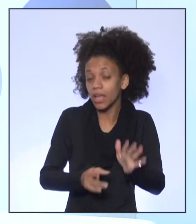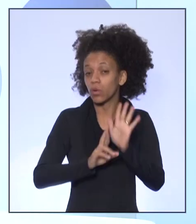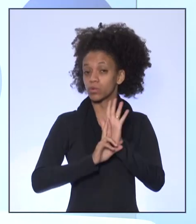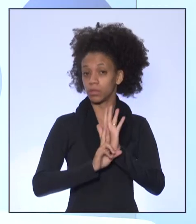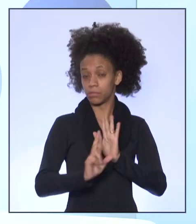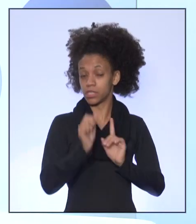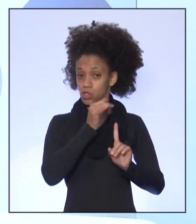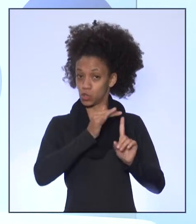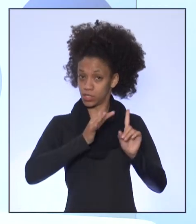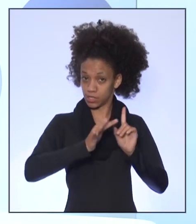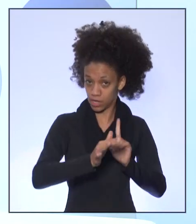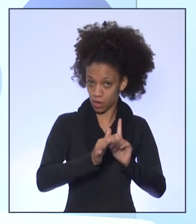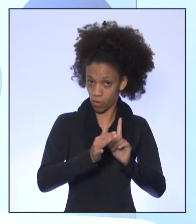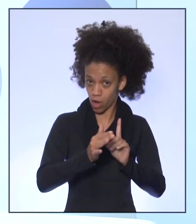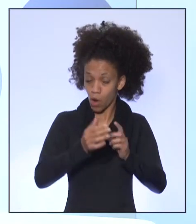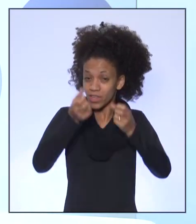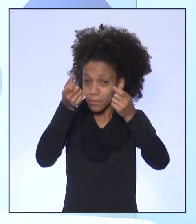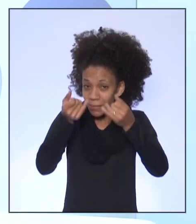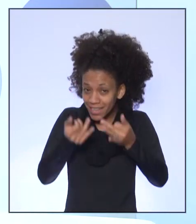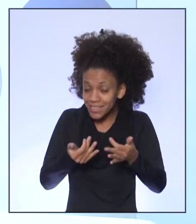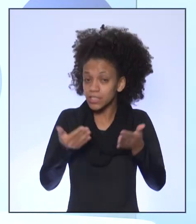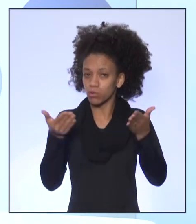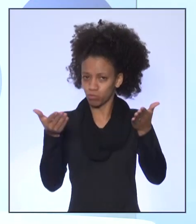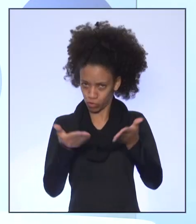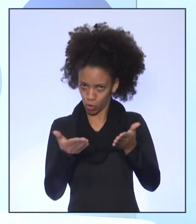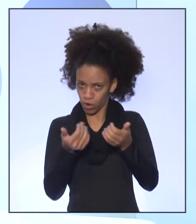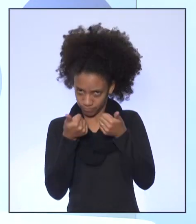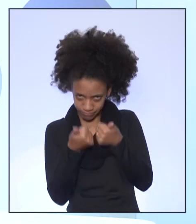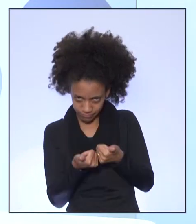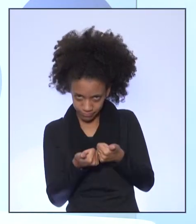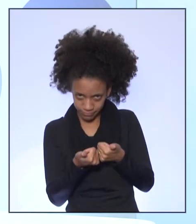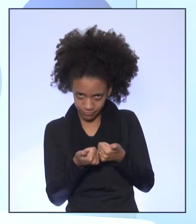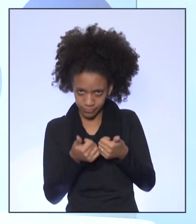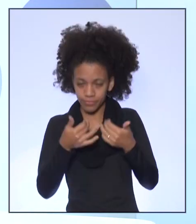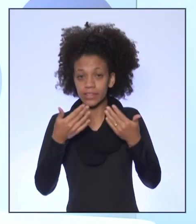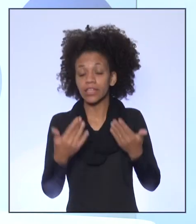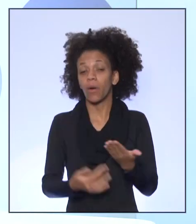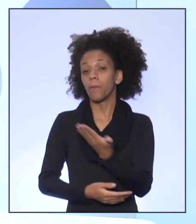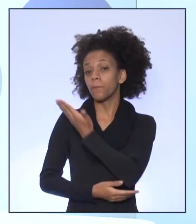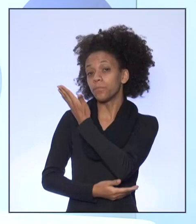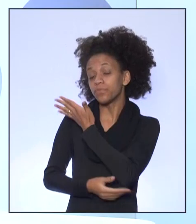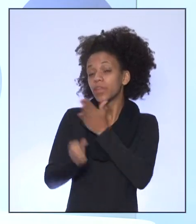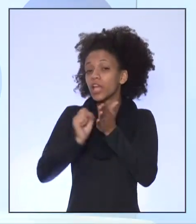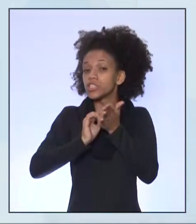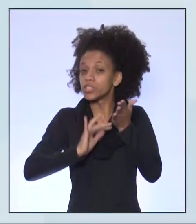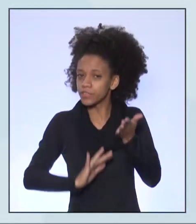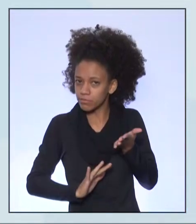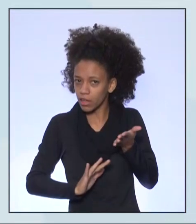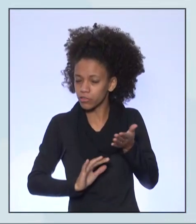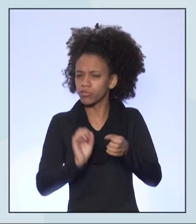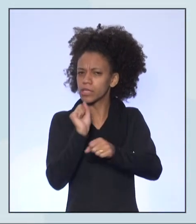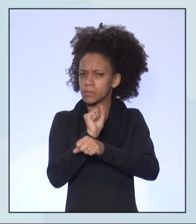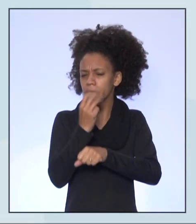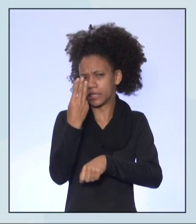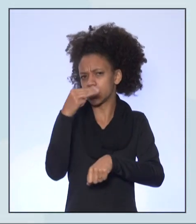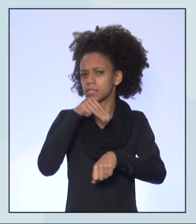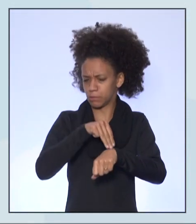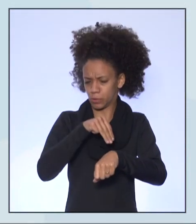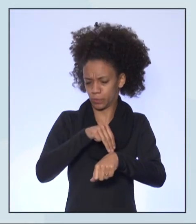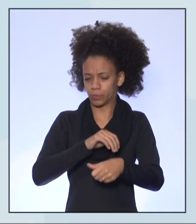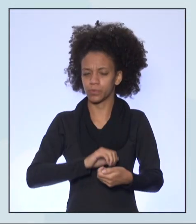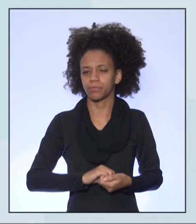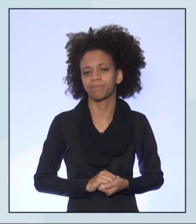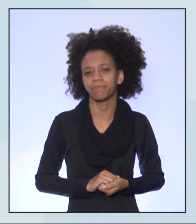a partir da explicação que nós passamos agora. Sim, correto? Então, vamos deixar a atividade na tela, aguardar 3 minutos.